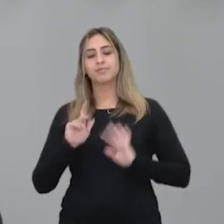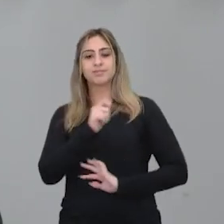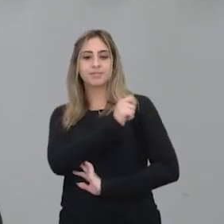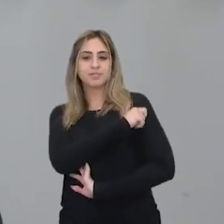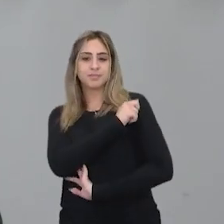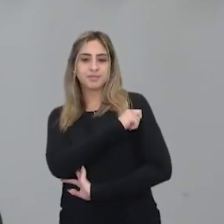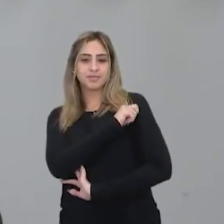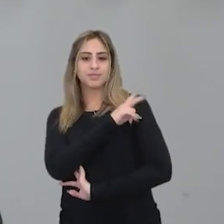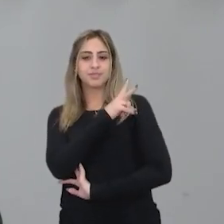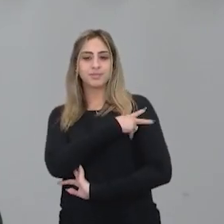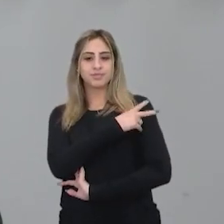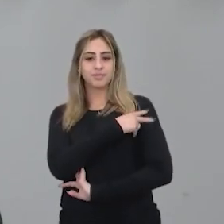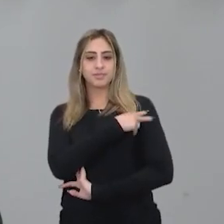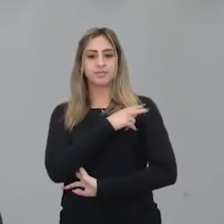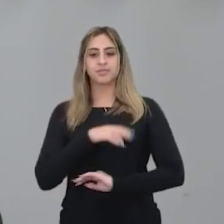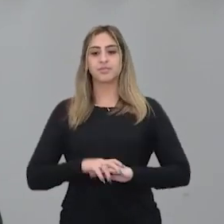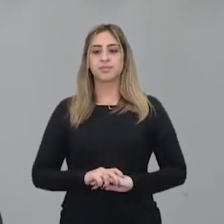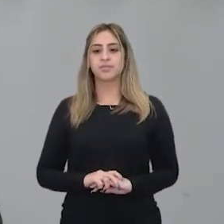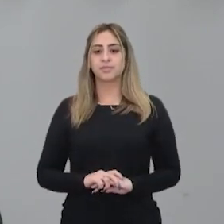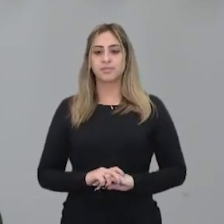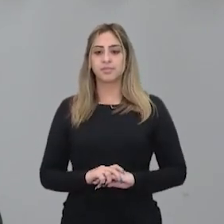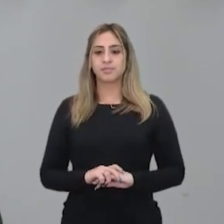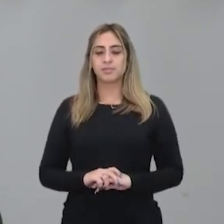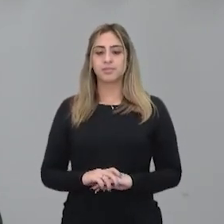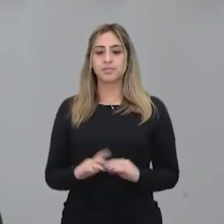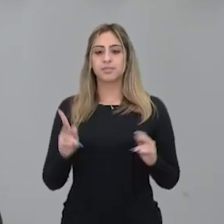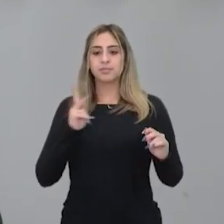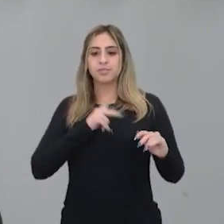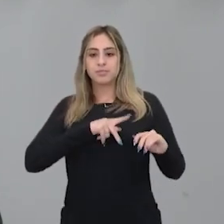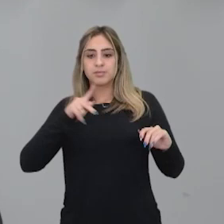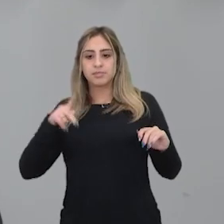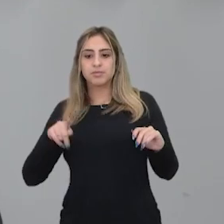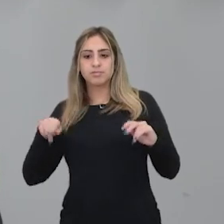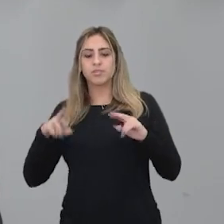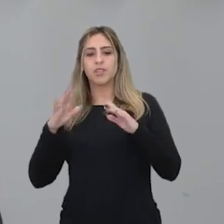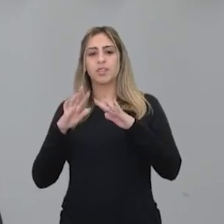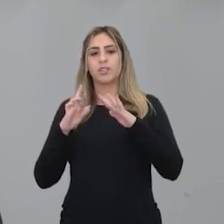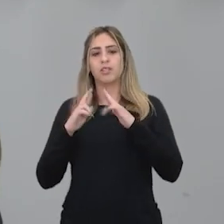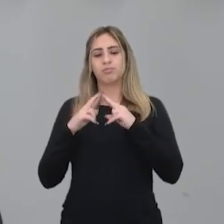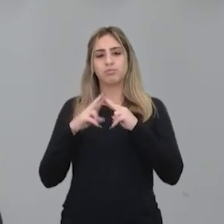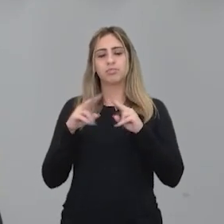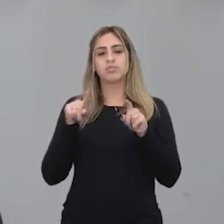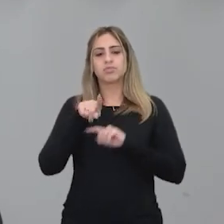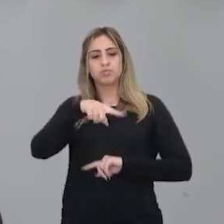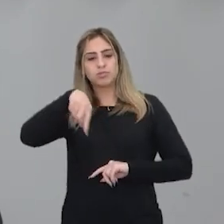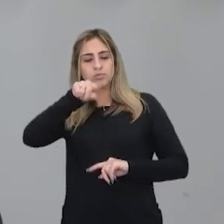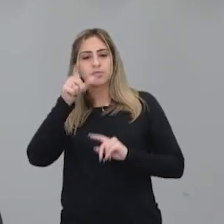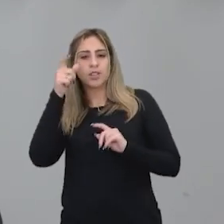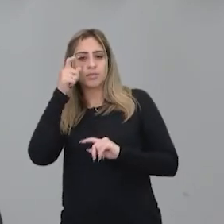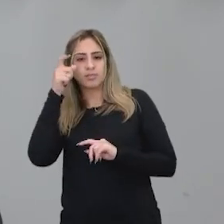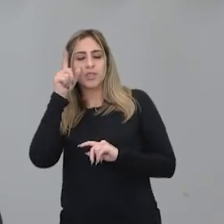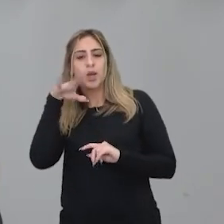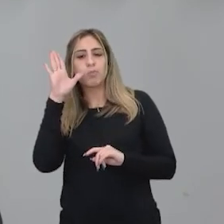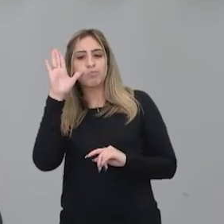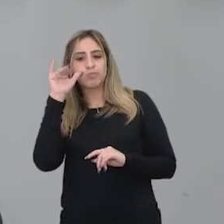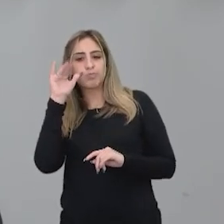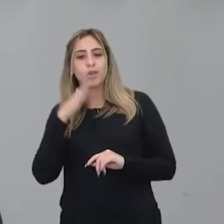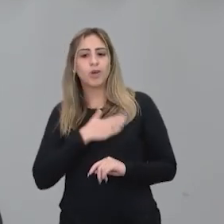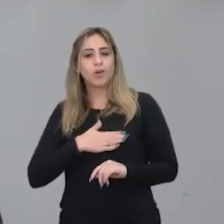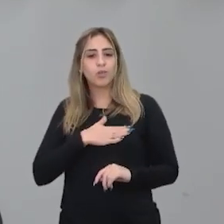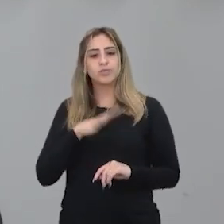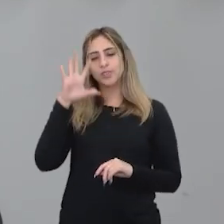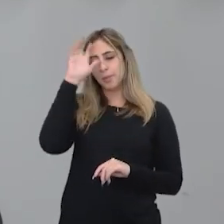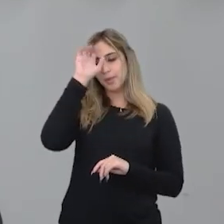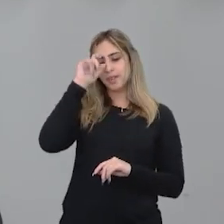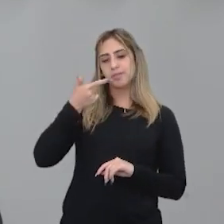Olá, estudantes da segunda série do ensino médio, professores da rede e você que nos assiste, que é curioso e gosta de